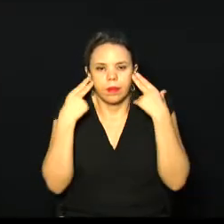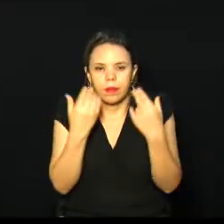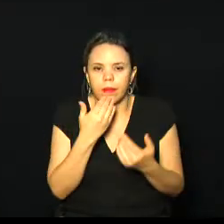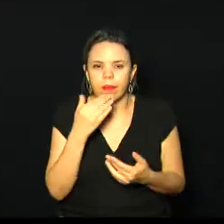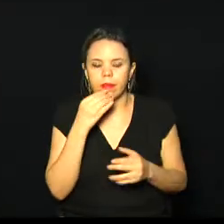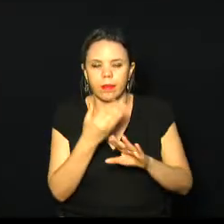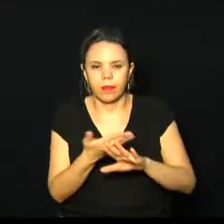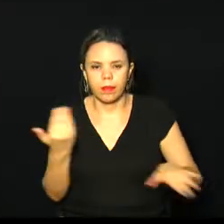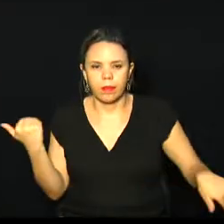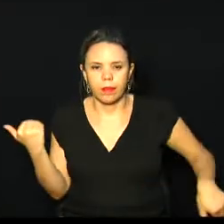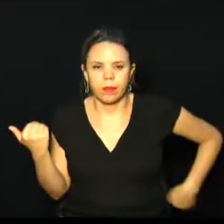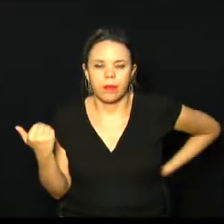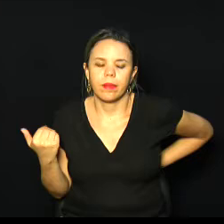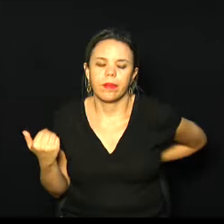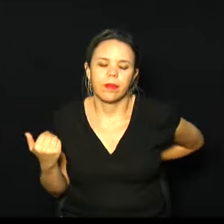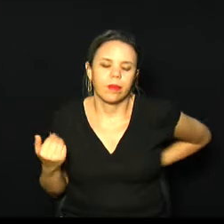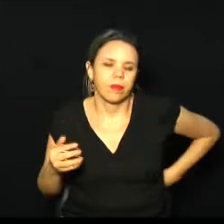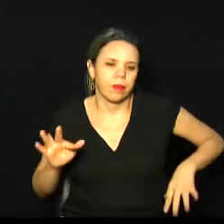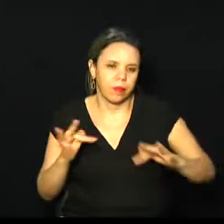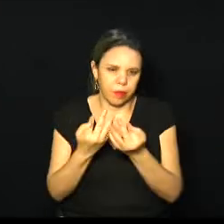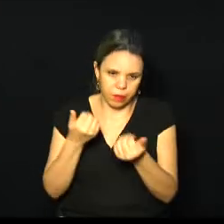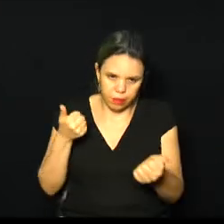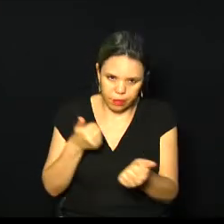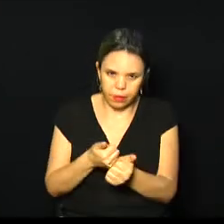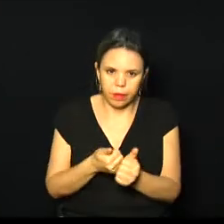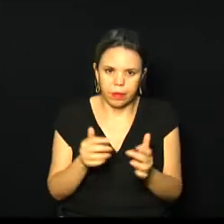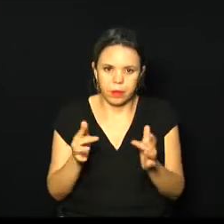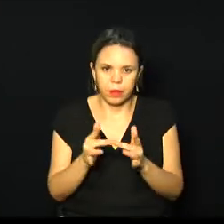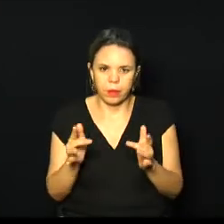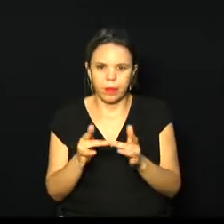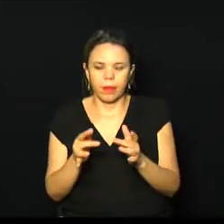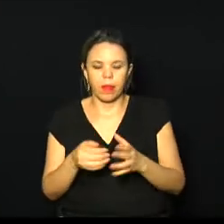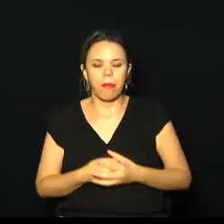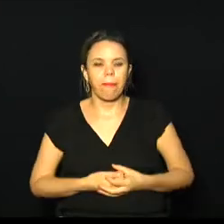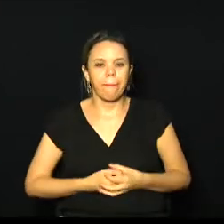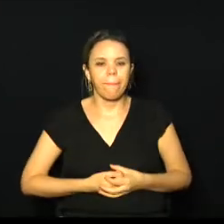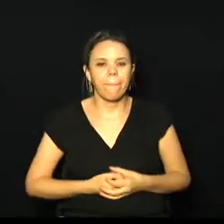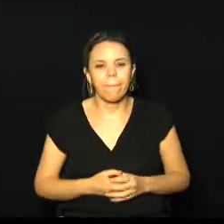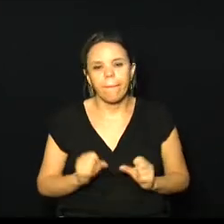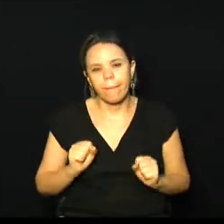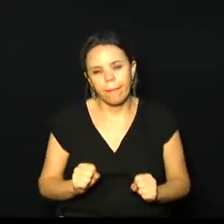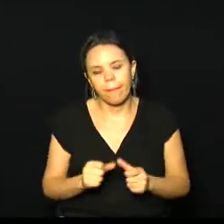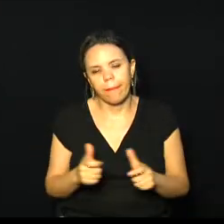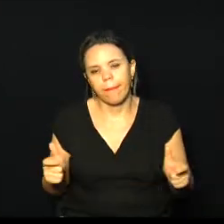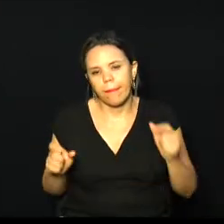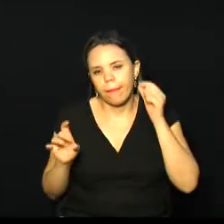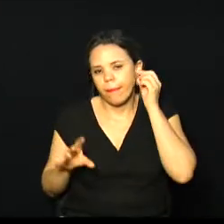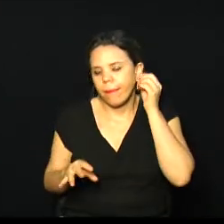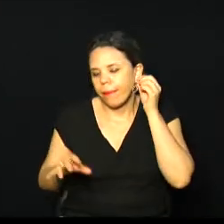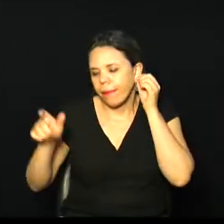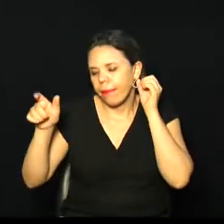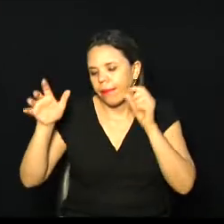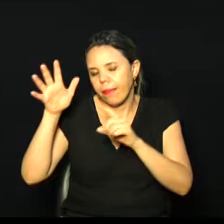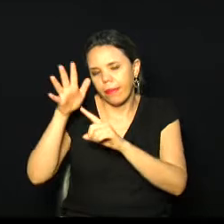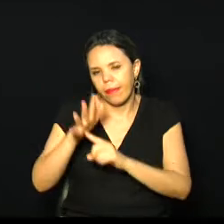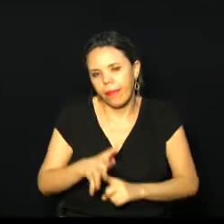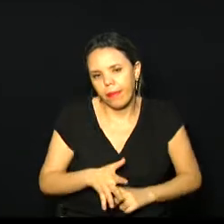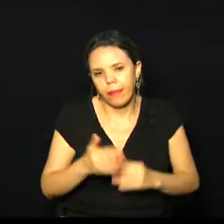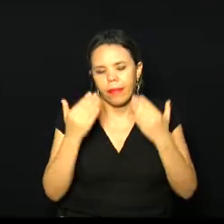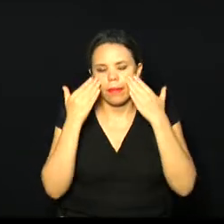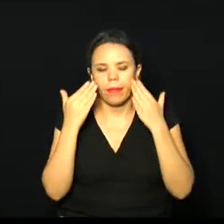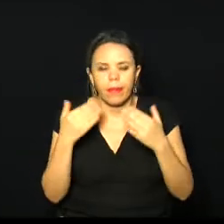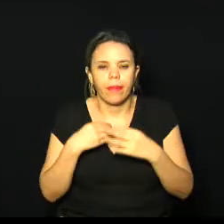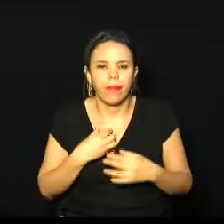de afastamento do lar e de aproximação em contato. Isso pode ser estendido não só à vítima, mas também a